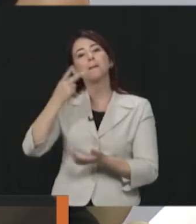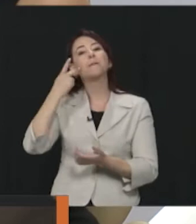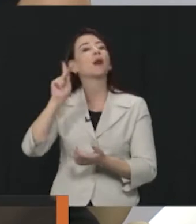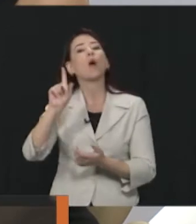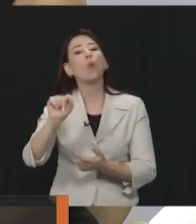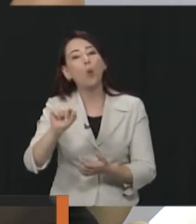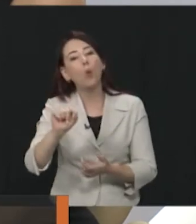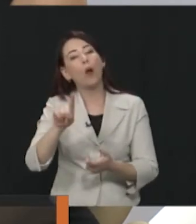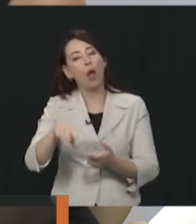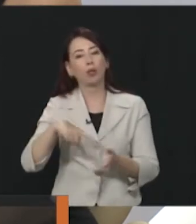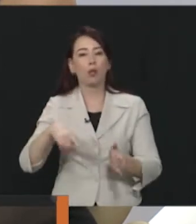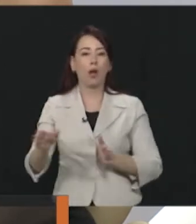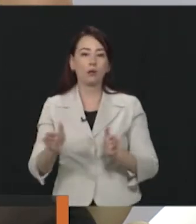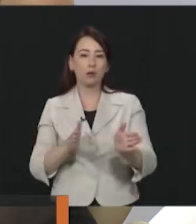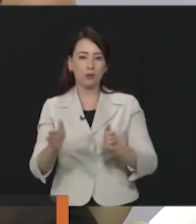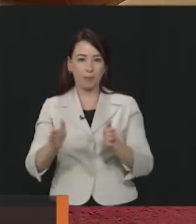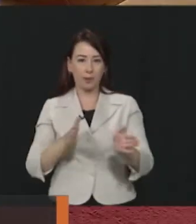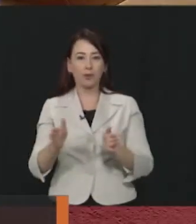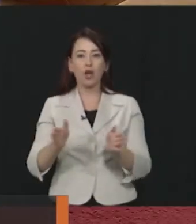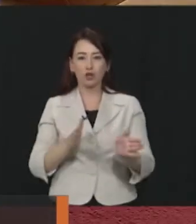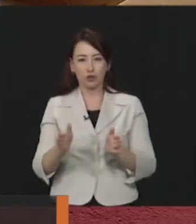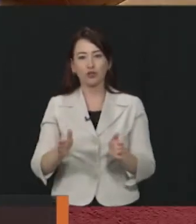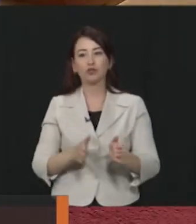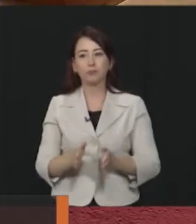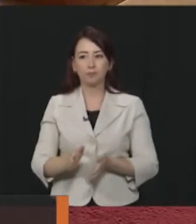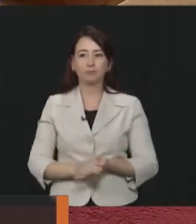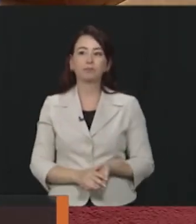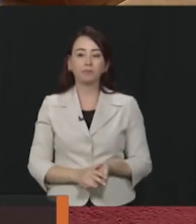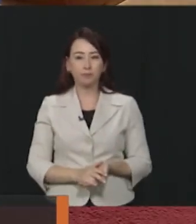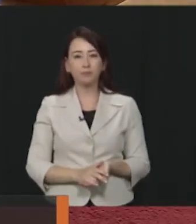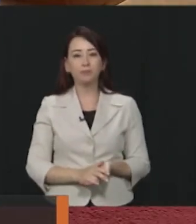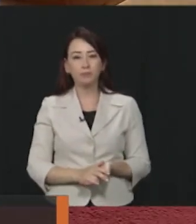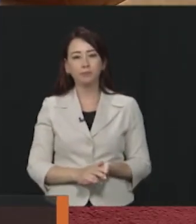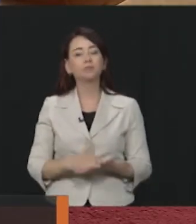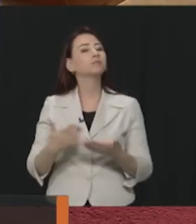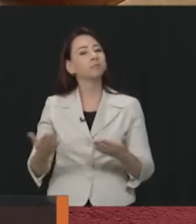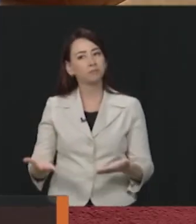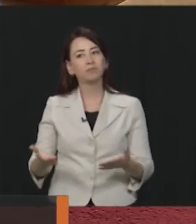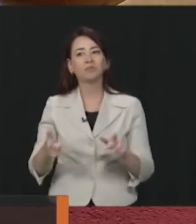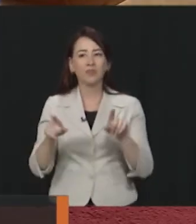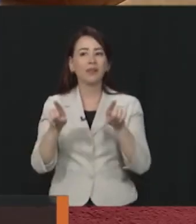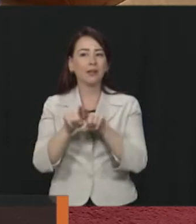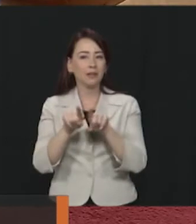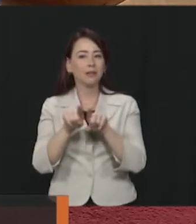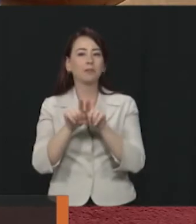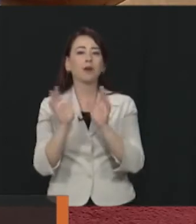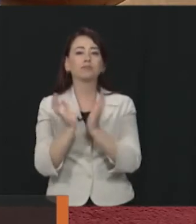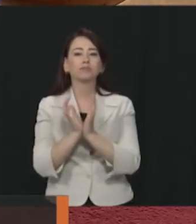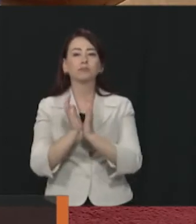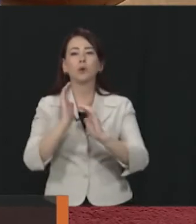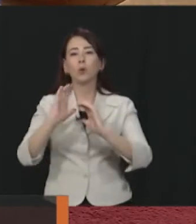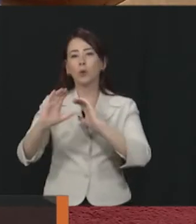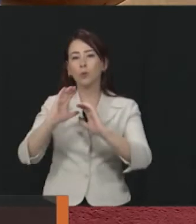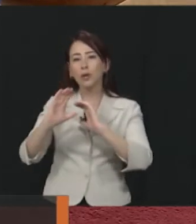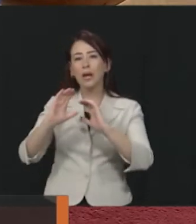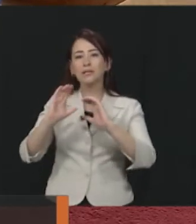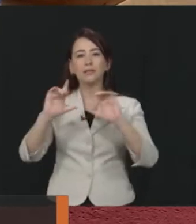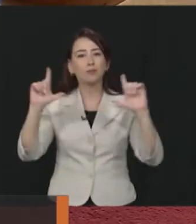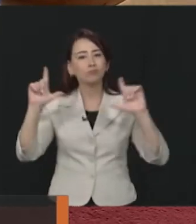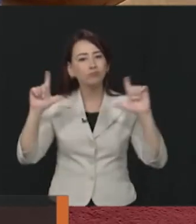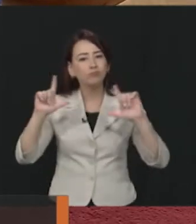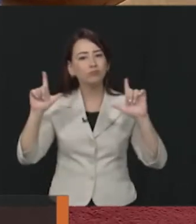garantir acessibilidade. Que bacana! E na mídia também a gente tem visto aí, de forma